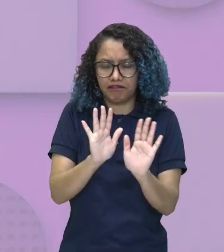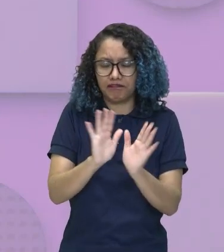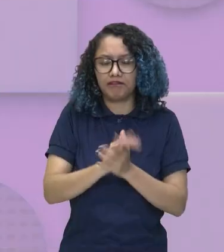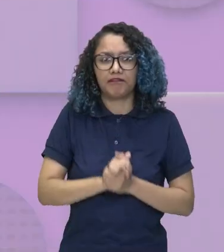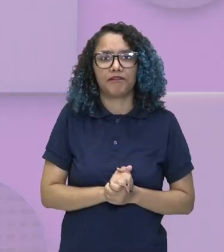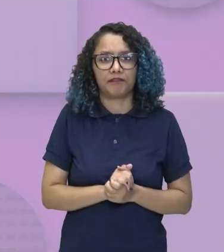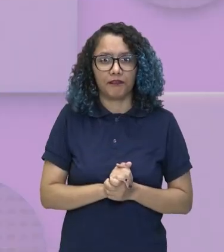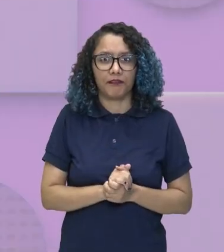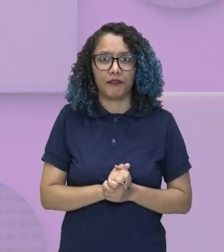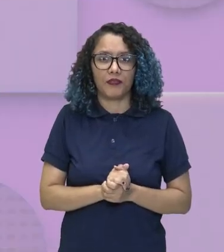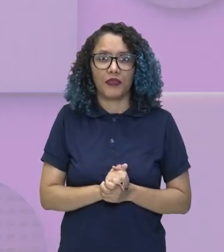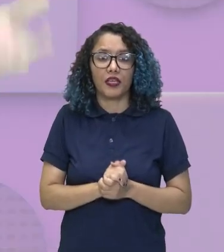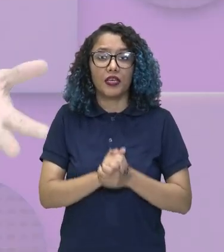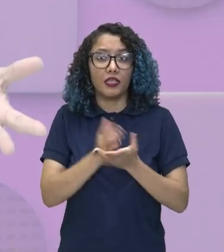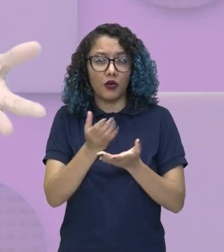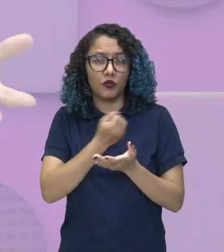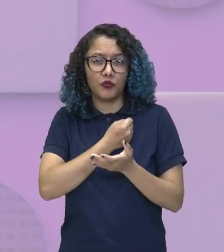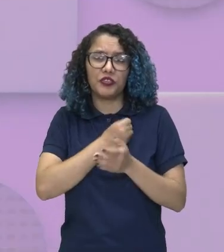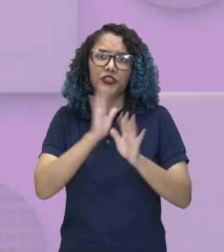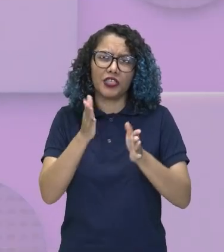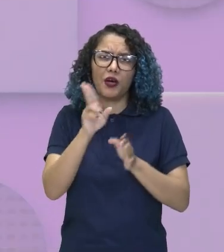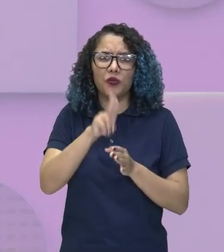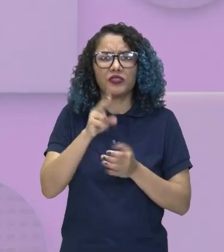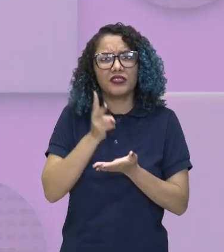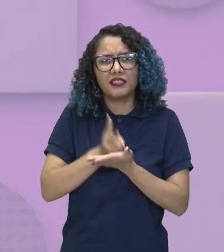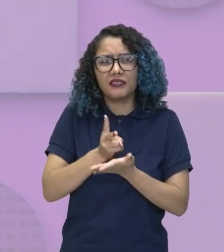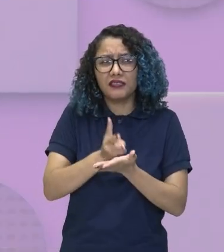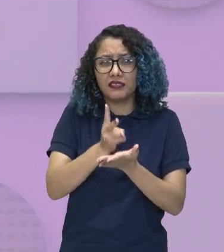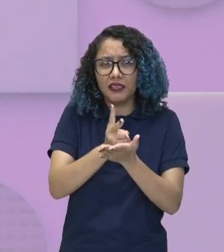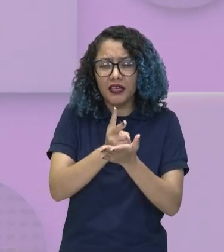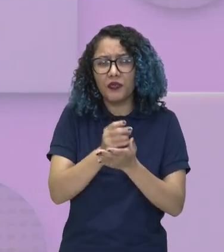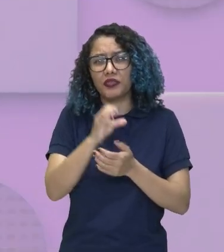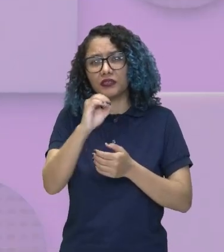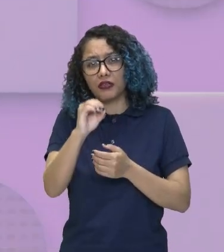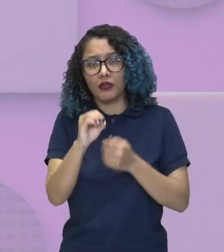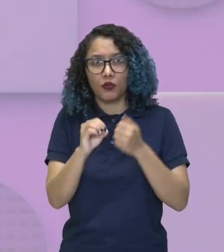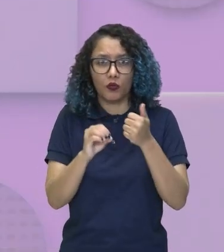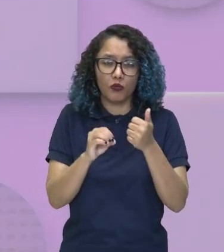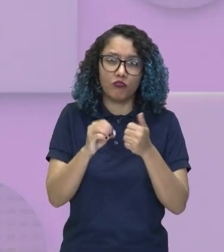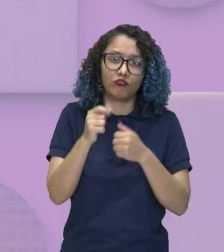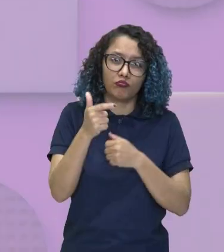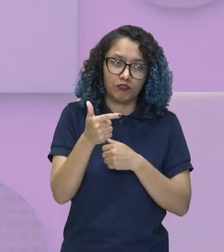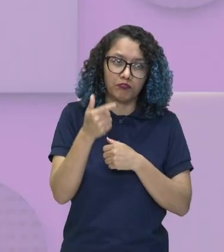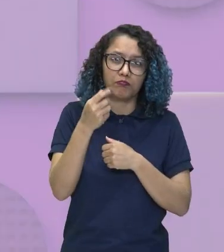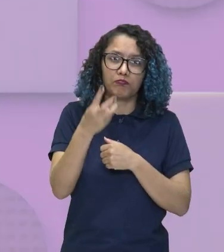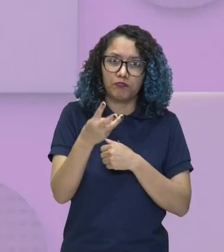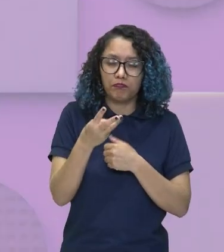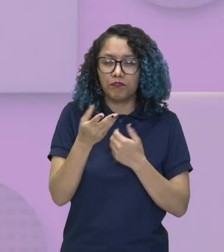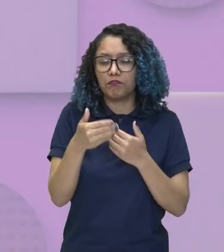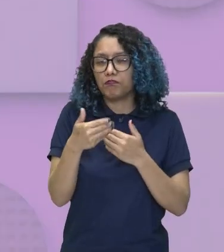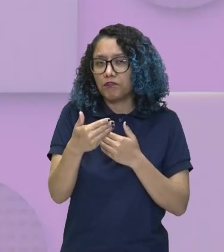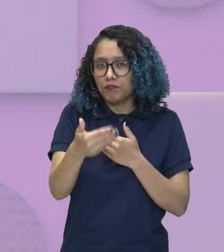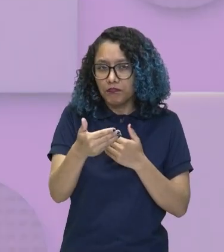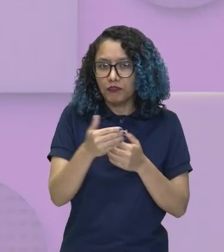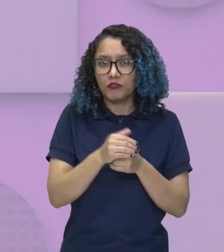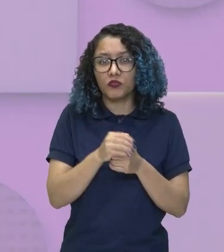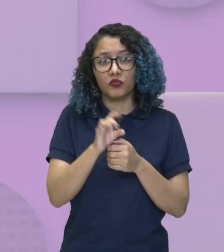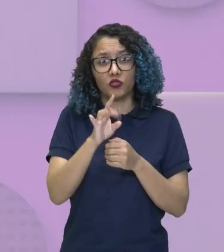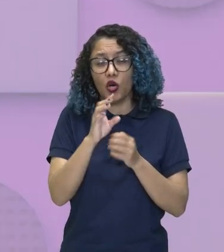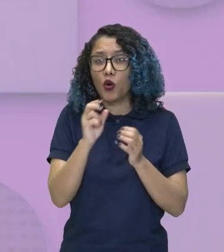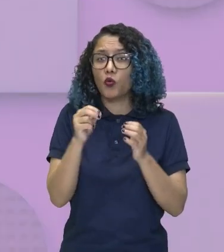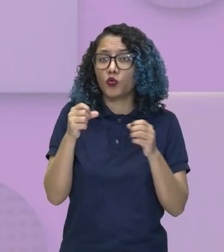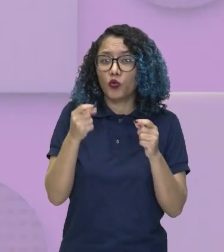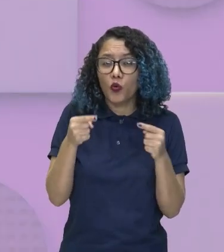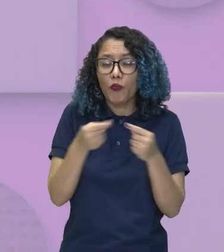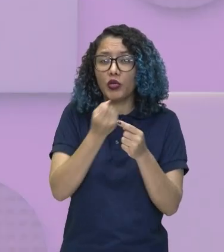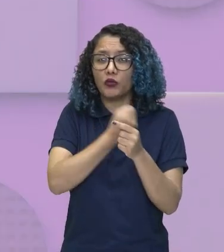tá? Então aqueles números que a gente sempre utilizou para conferir, né? 0, 1, 2, 3... nada mais é do que os nossos números